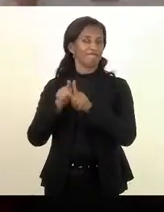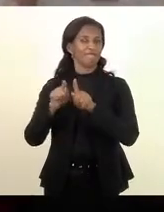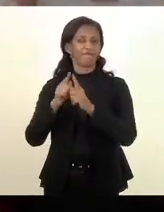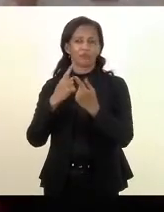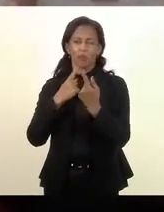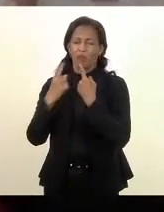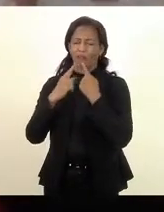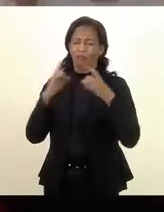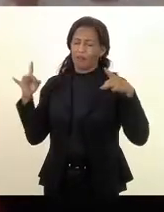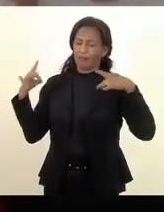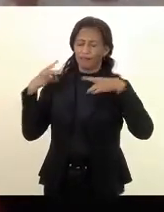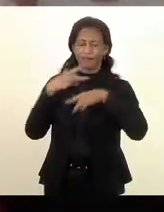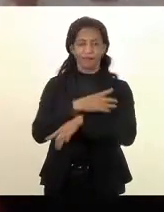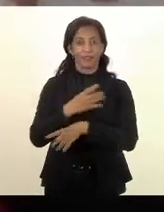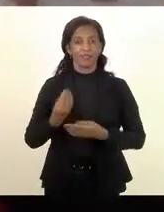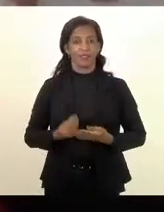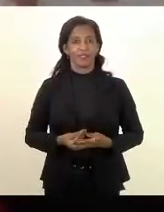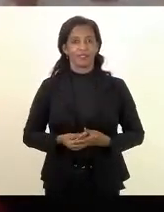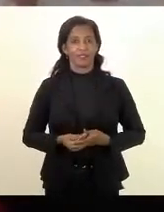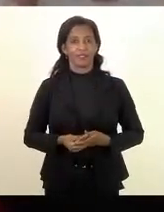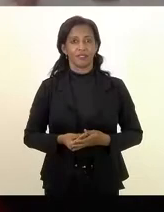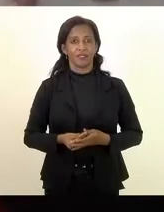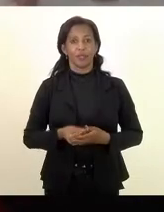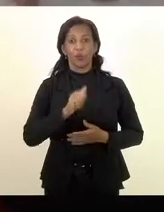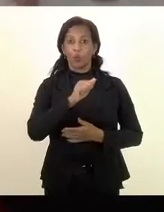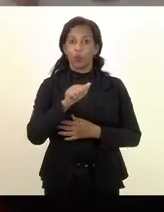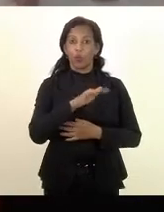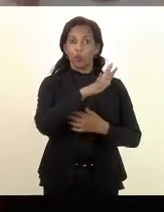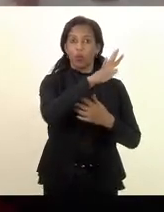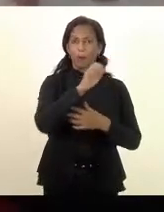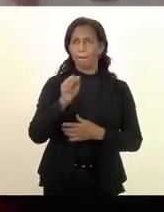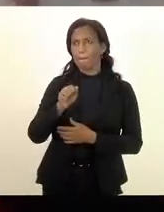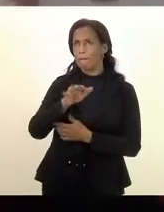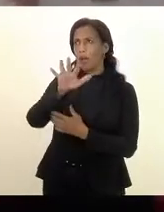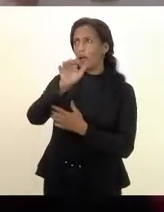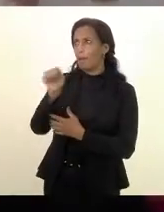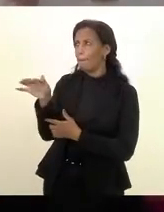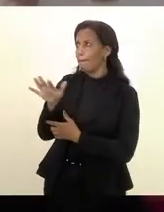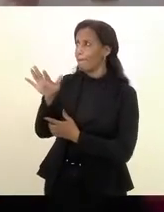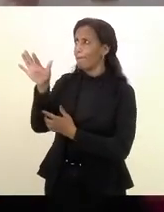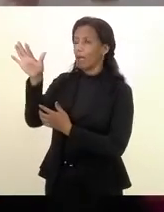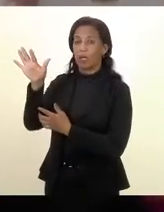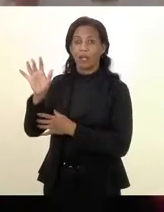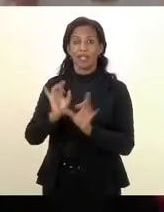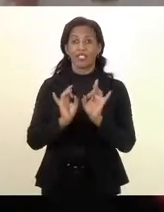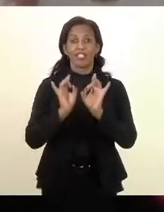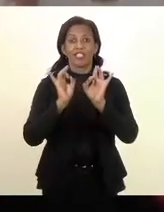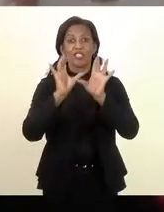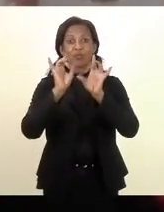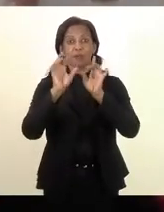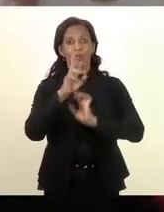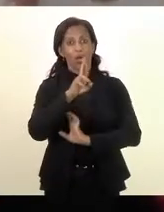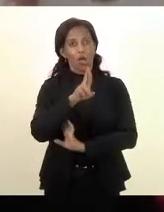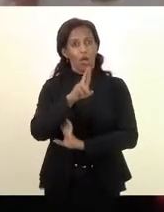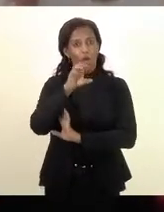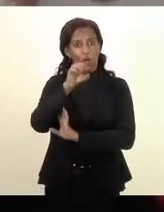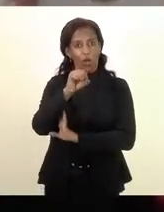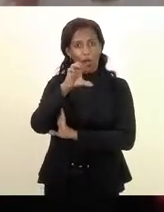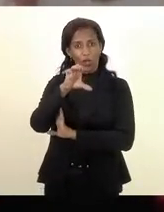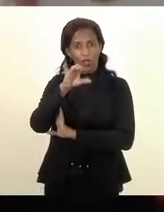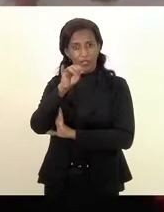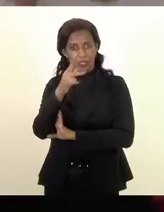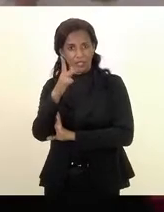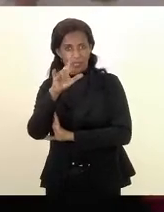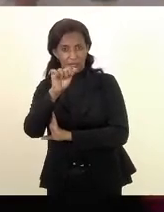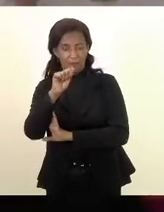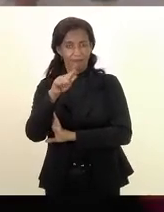concreto com as favelas e especialmente a favela da Rocinha tem sido um trabalho